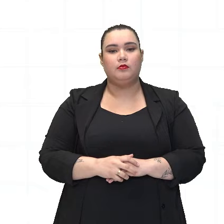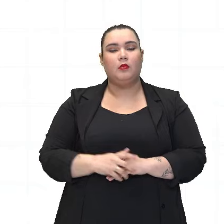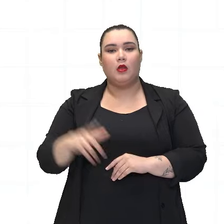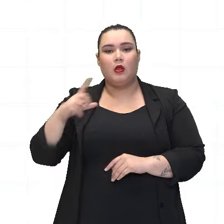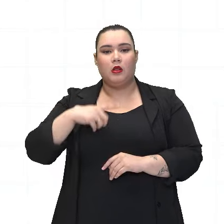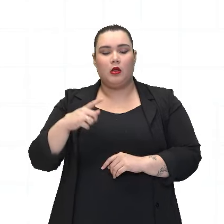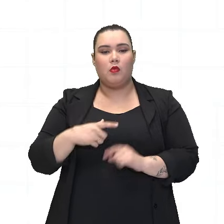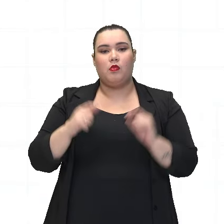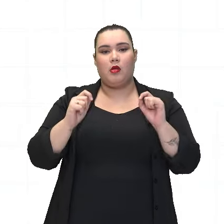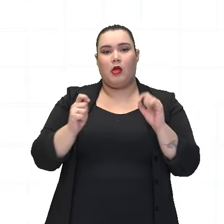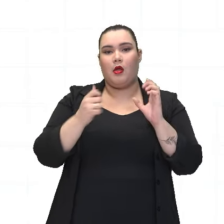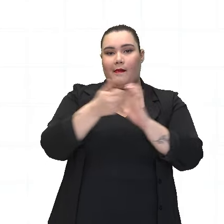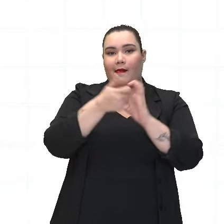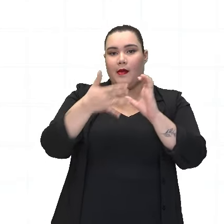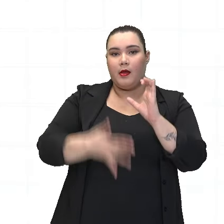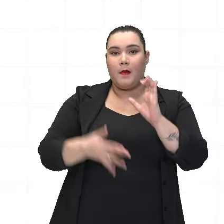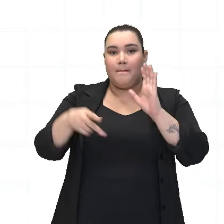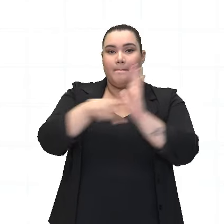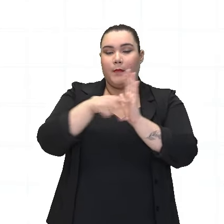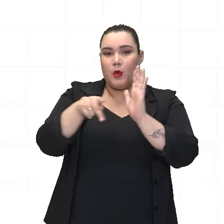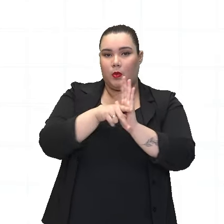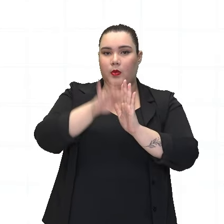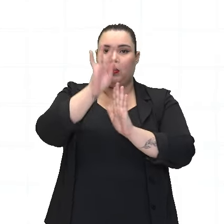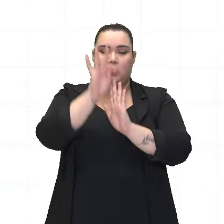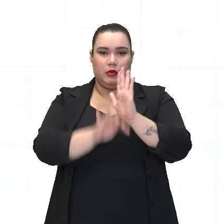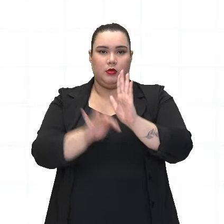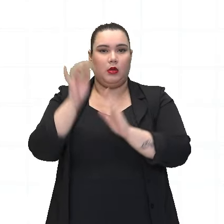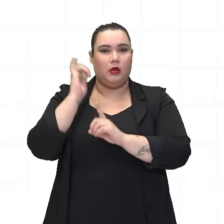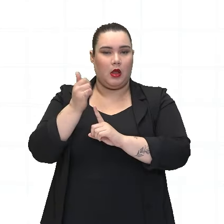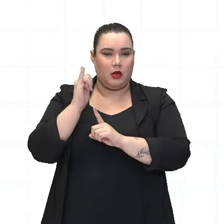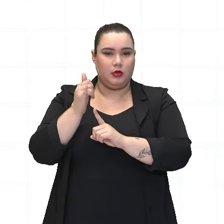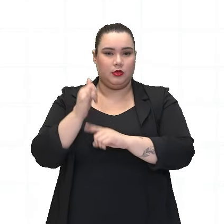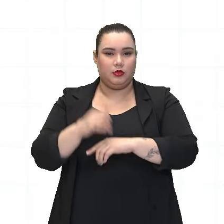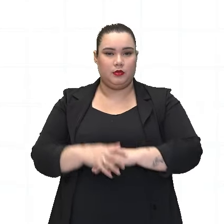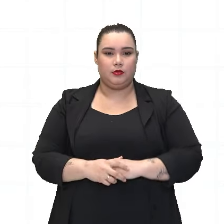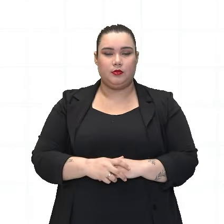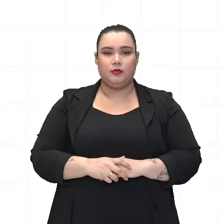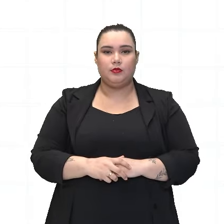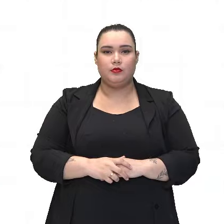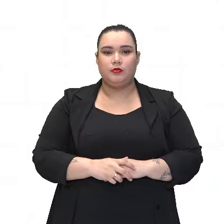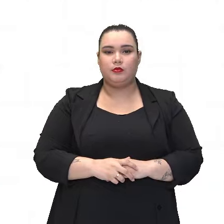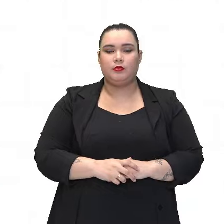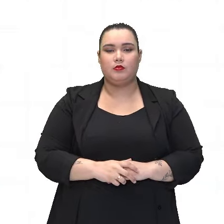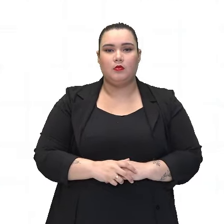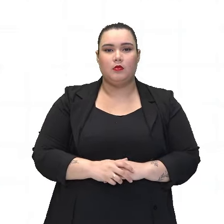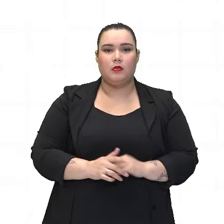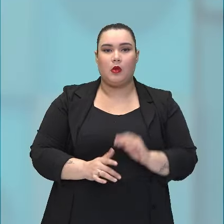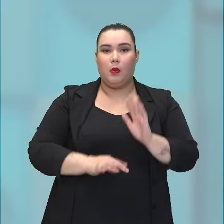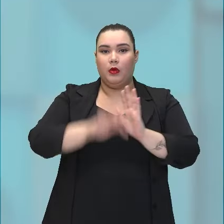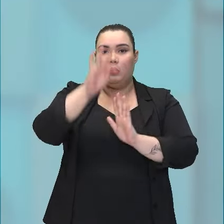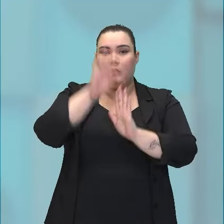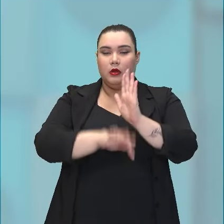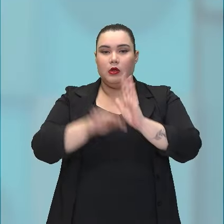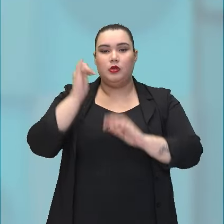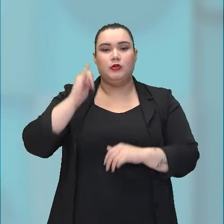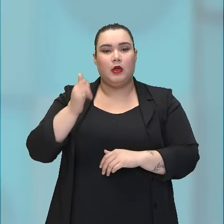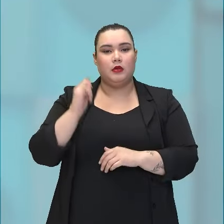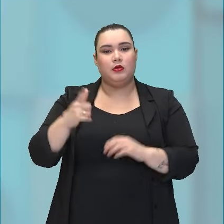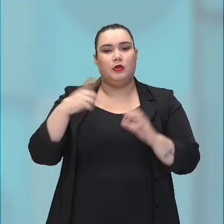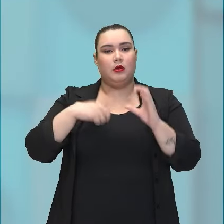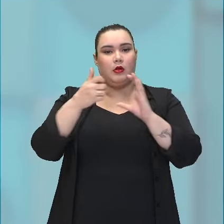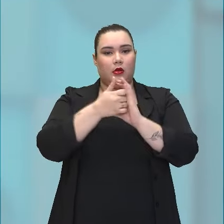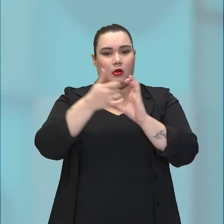envolver elementos próprios do texto narrativo. Voltando aqui comigo, o texto narrativo, sabemos que ele possui